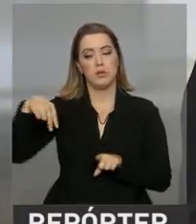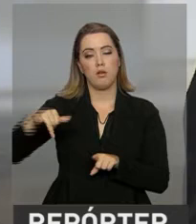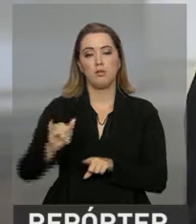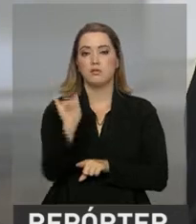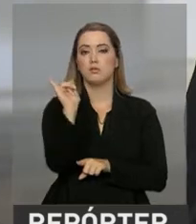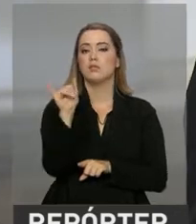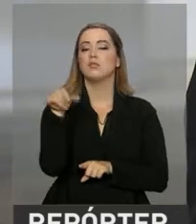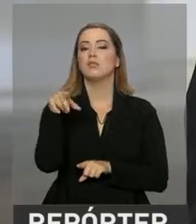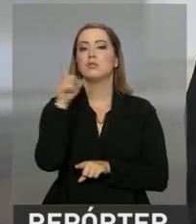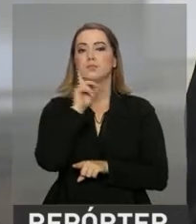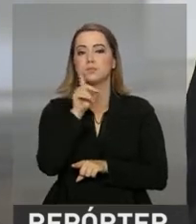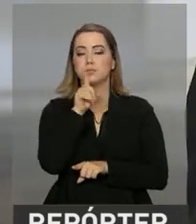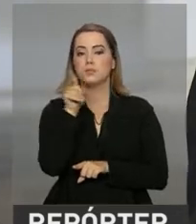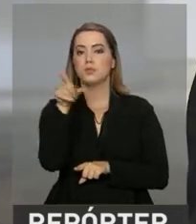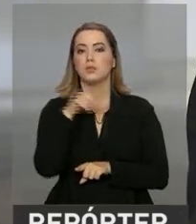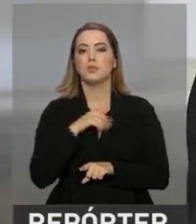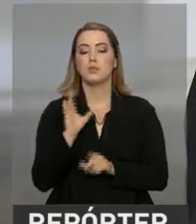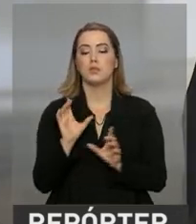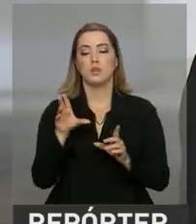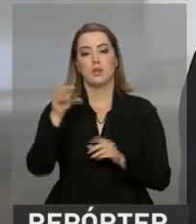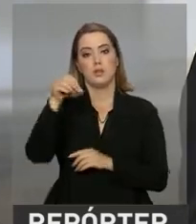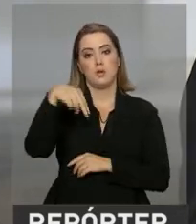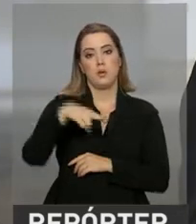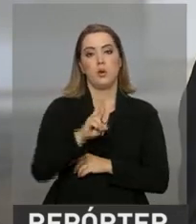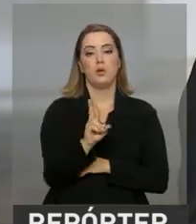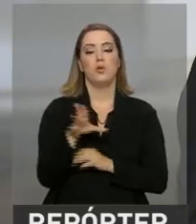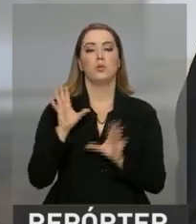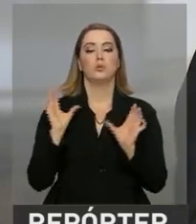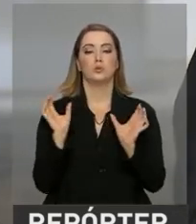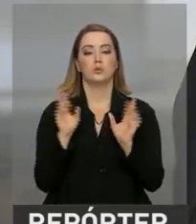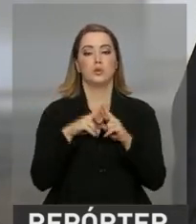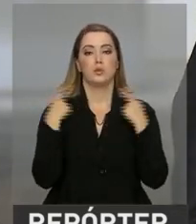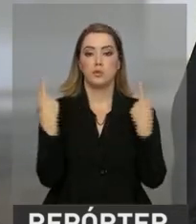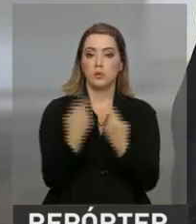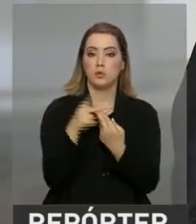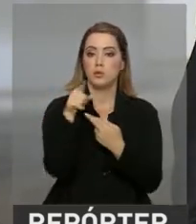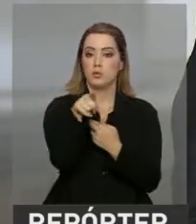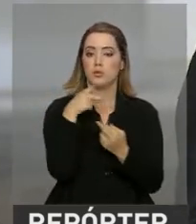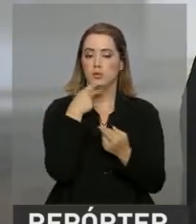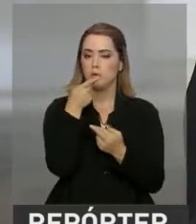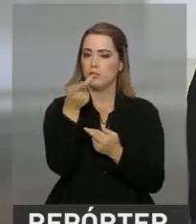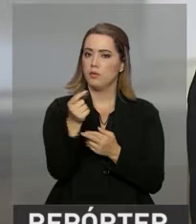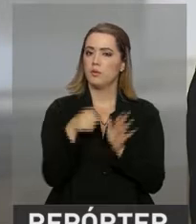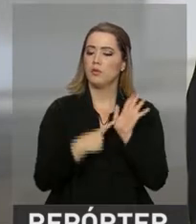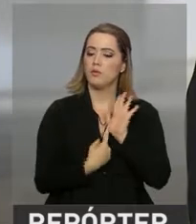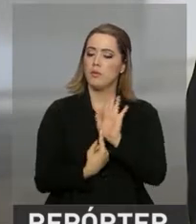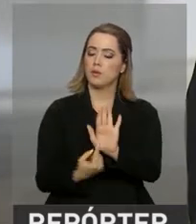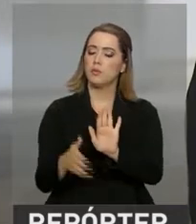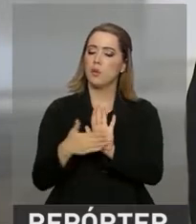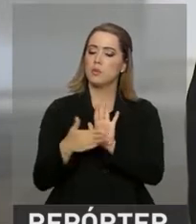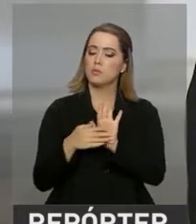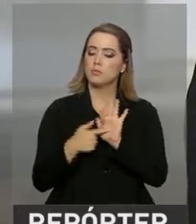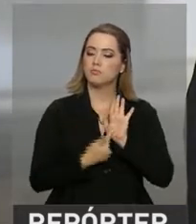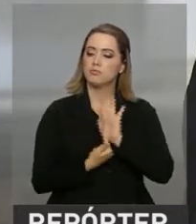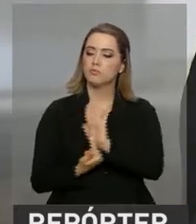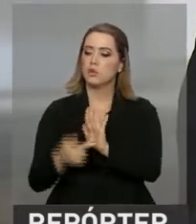Unidos da assembleia geral das Nações Unidas e vai aproveitar a viagem para mostrar a investidores